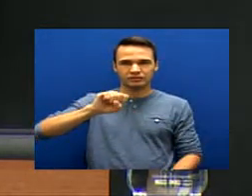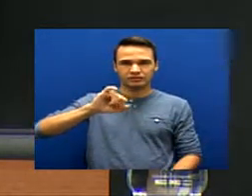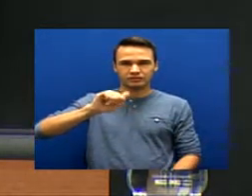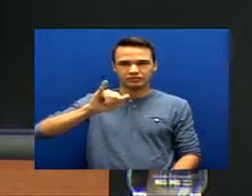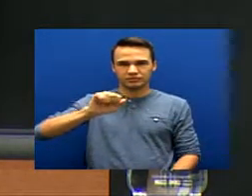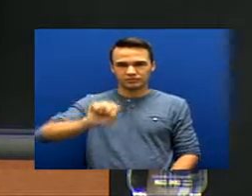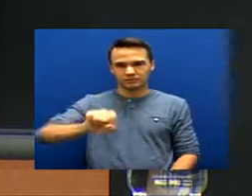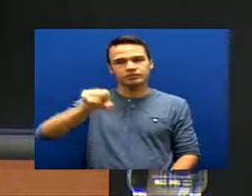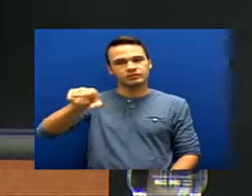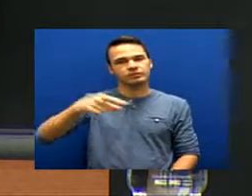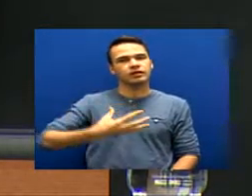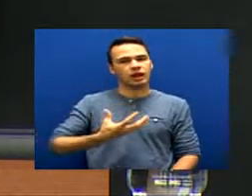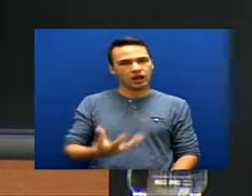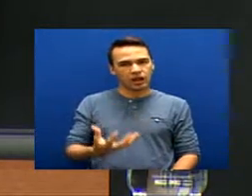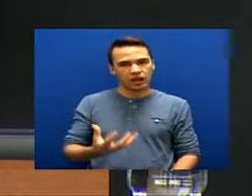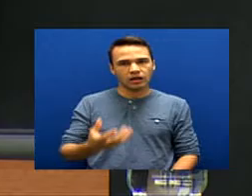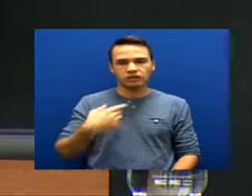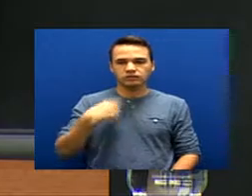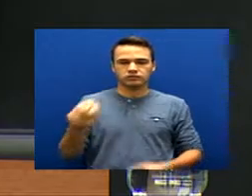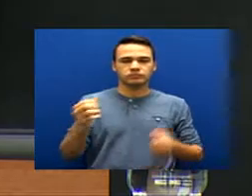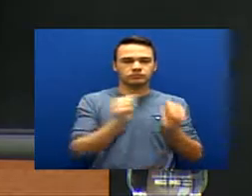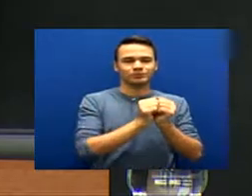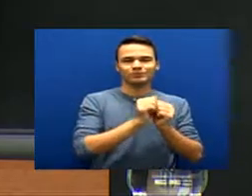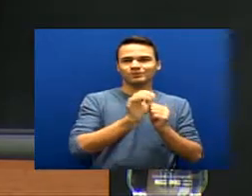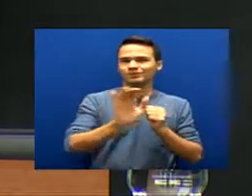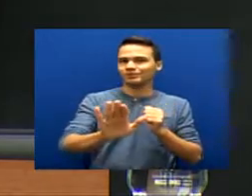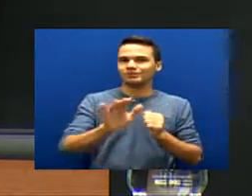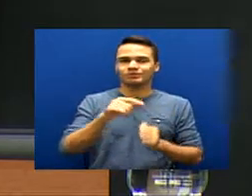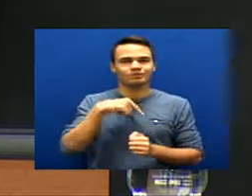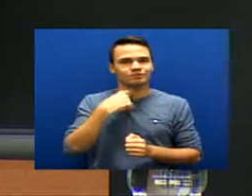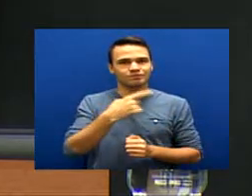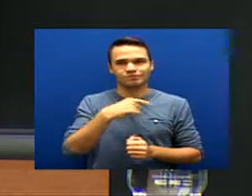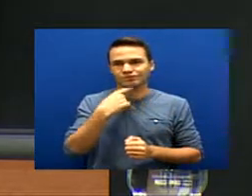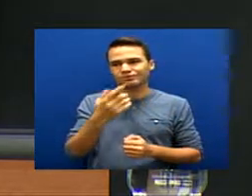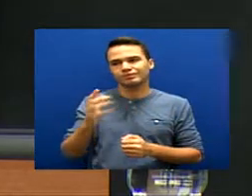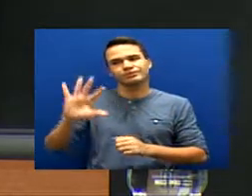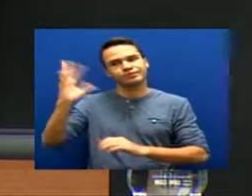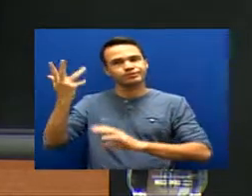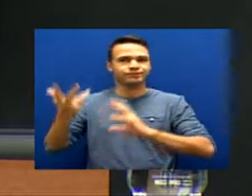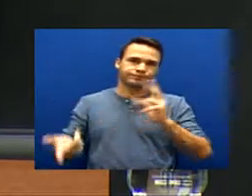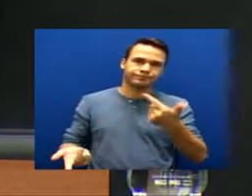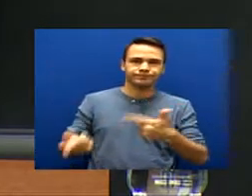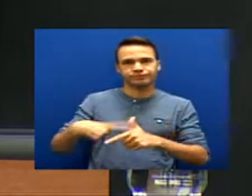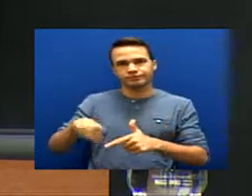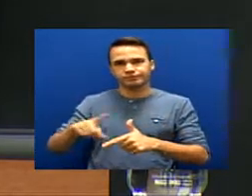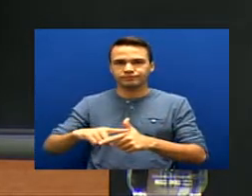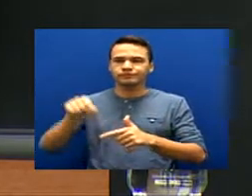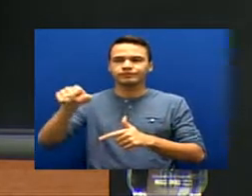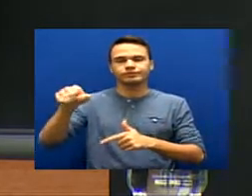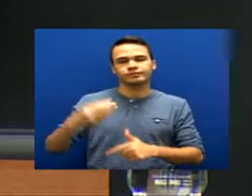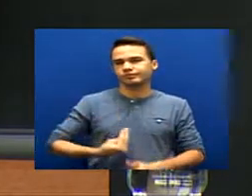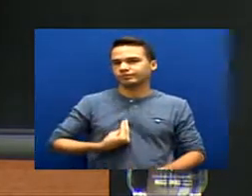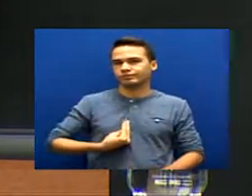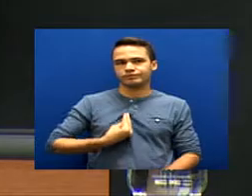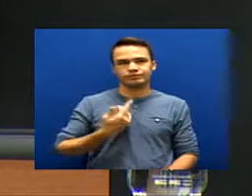Um sonho de muito tempo, que veio por circunstâncias aí da vida, mas agora padre